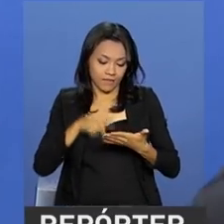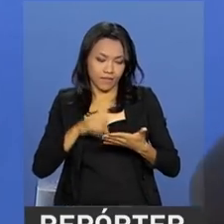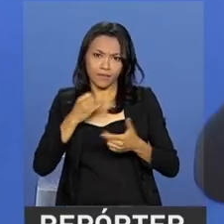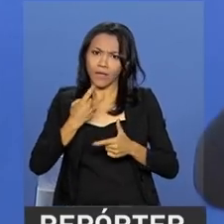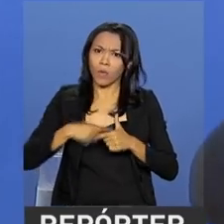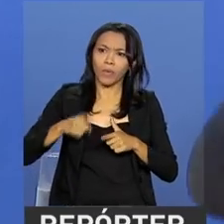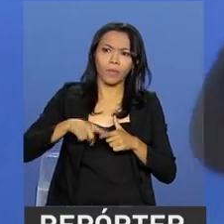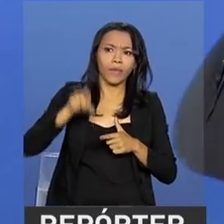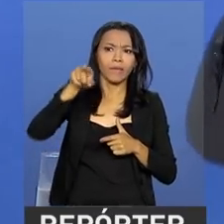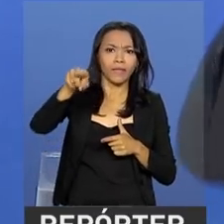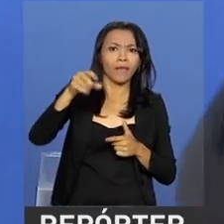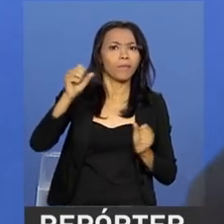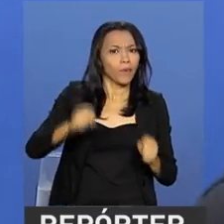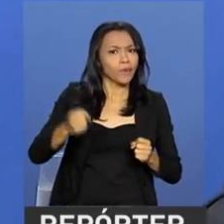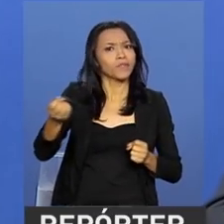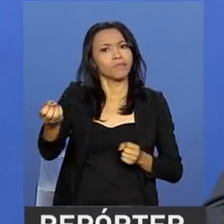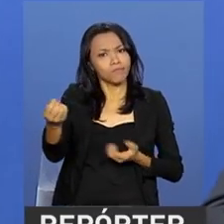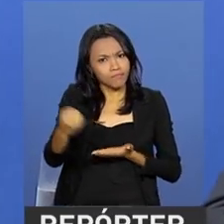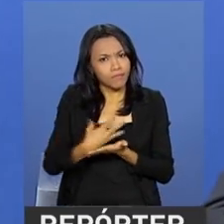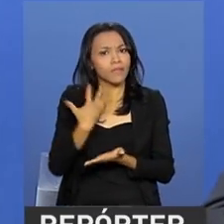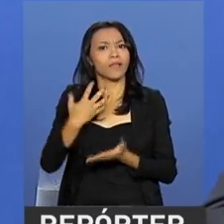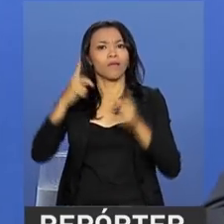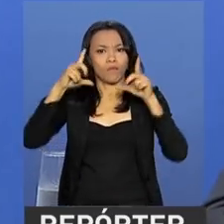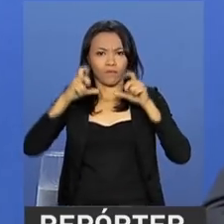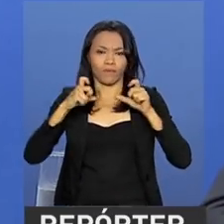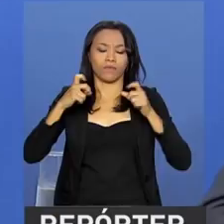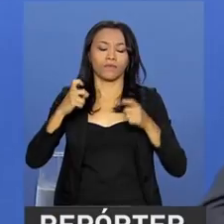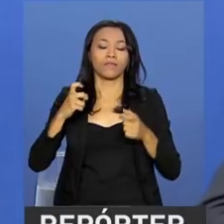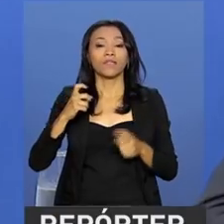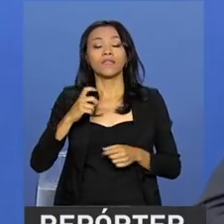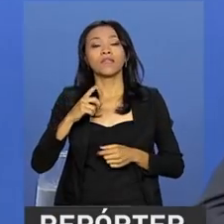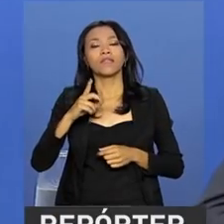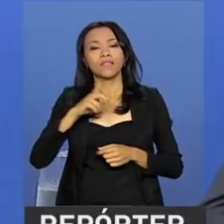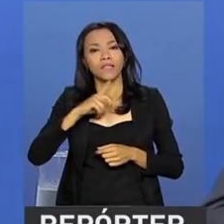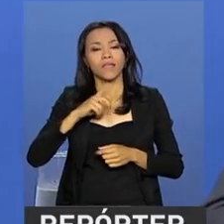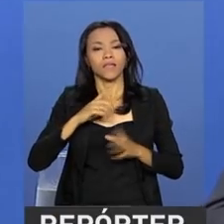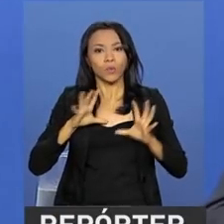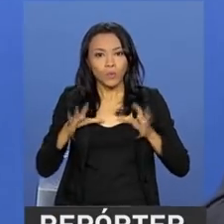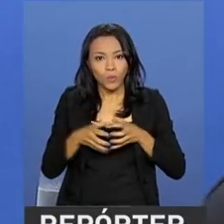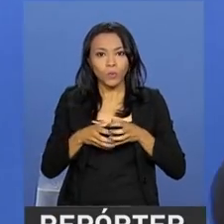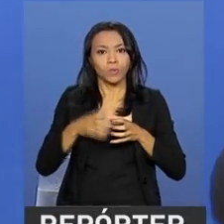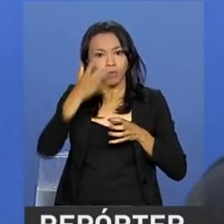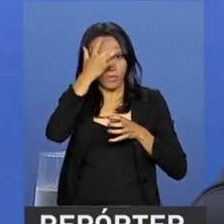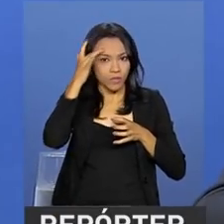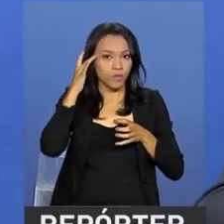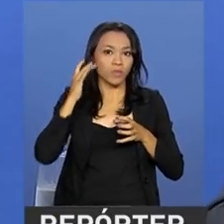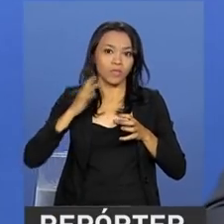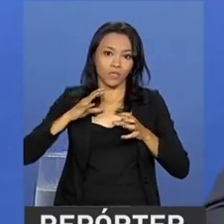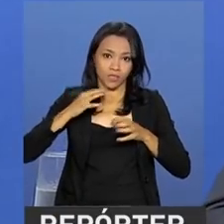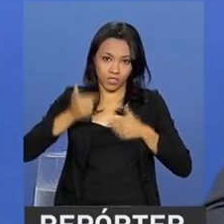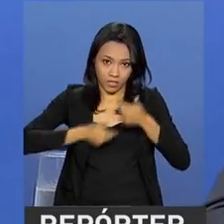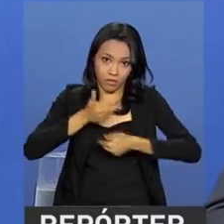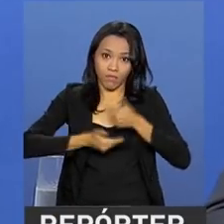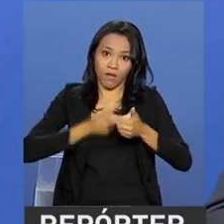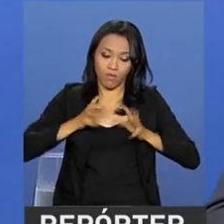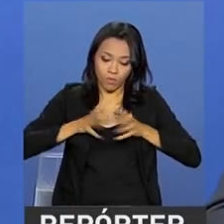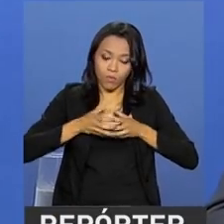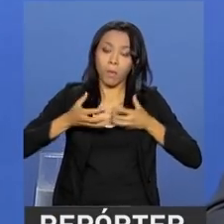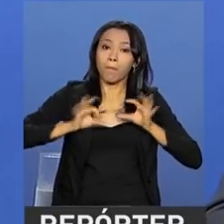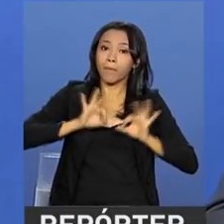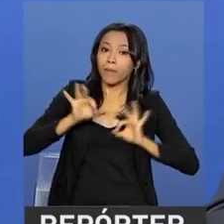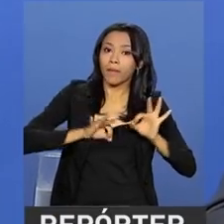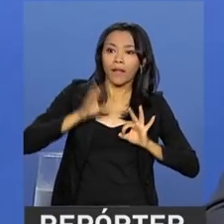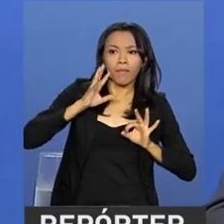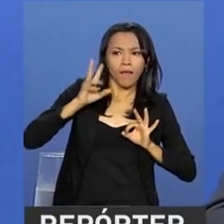algum problema ele pode tirar uma foto e mandar né e haverá pessoas na nossa equipe néné preparadas para